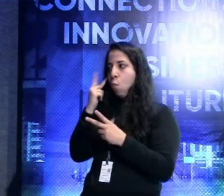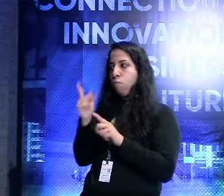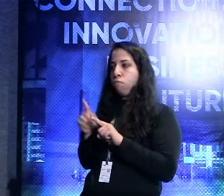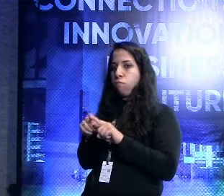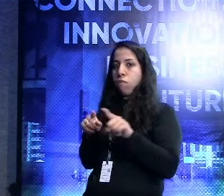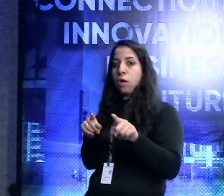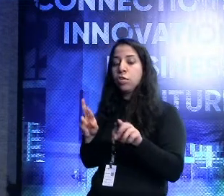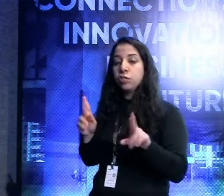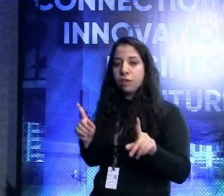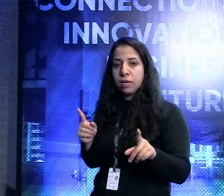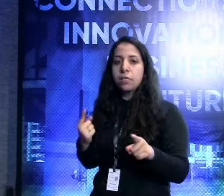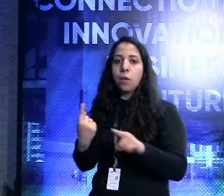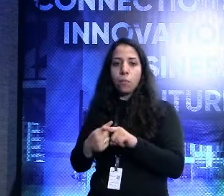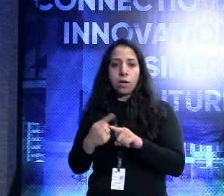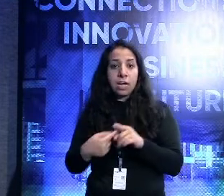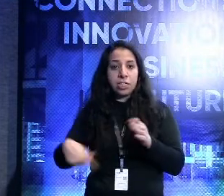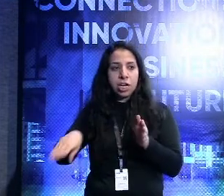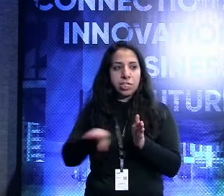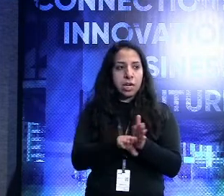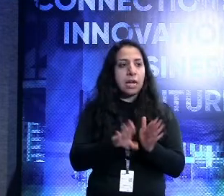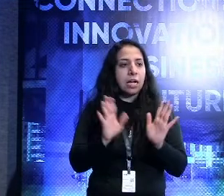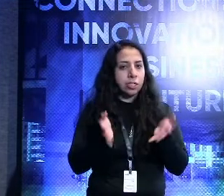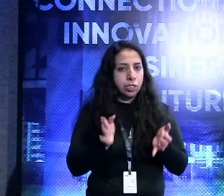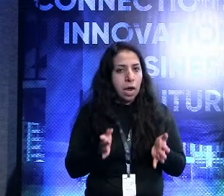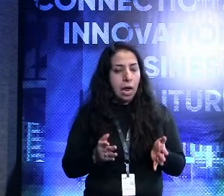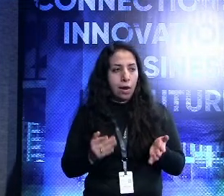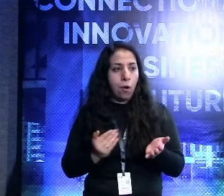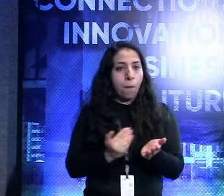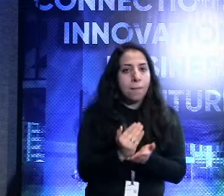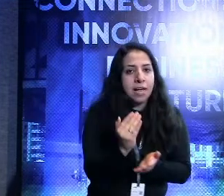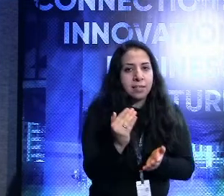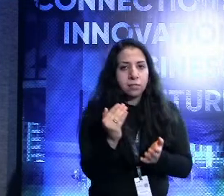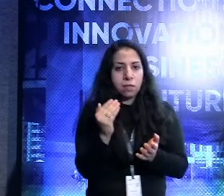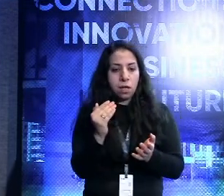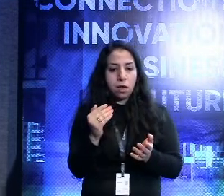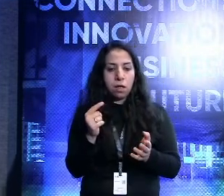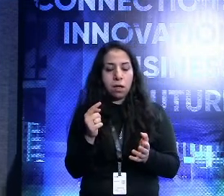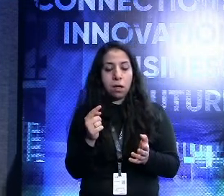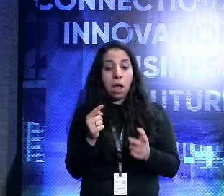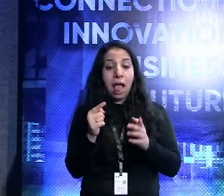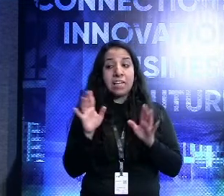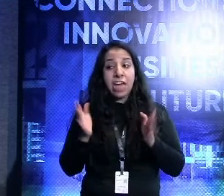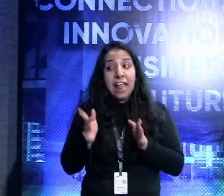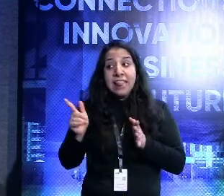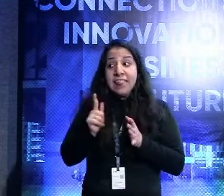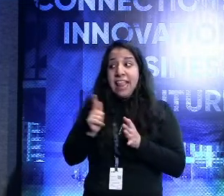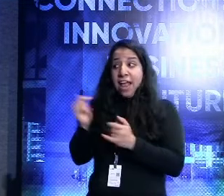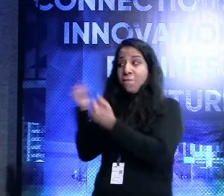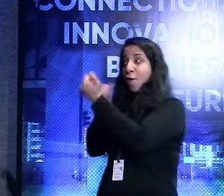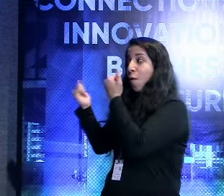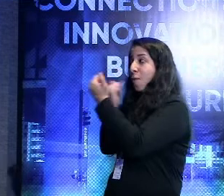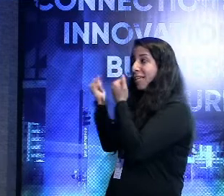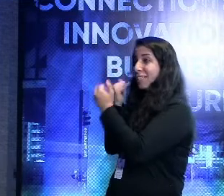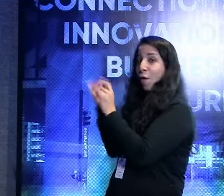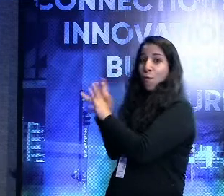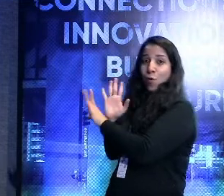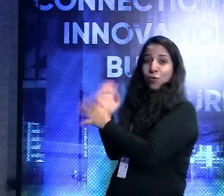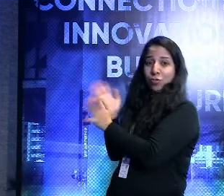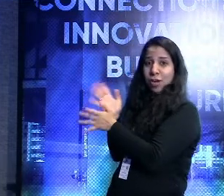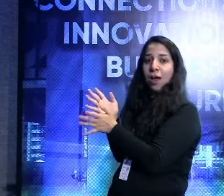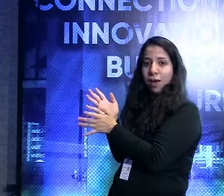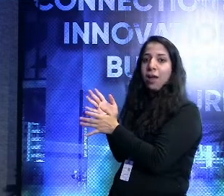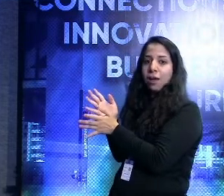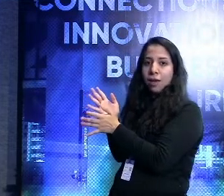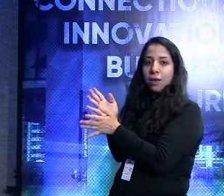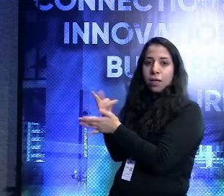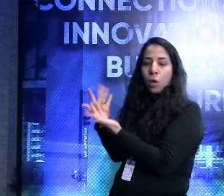sprint, né? A gente também nomeou de a sprint, então a gente chega com várias informações. Quem conhece design a